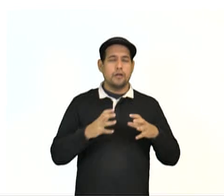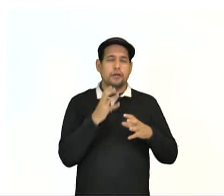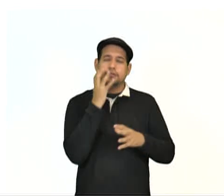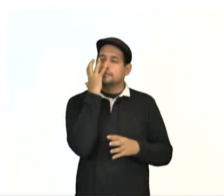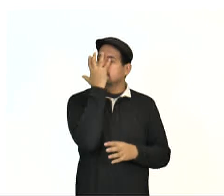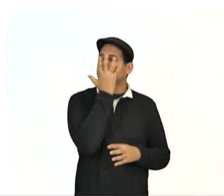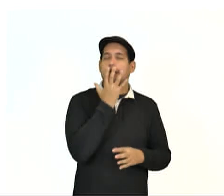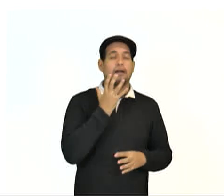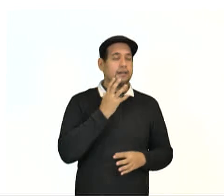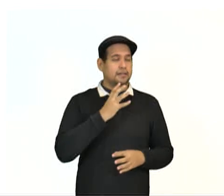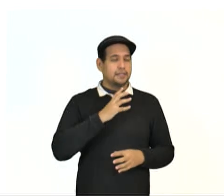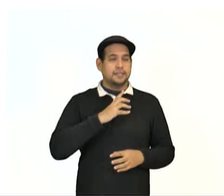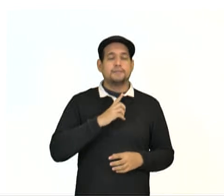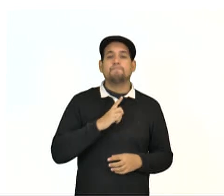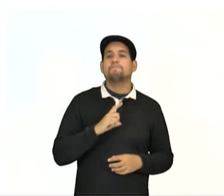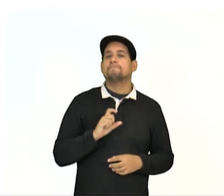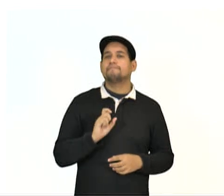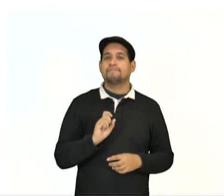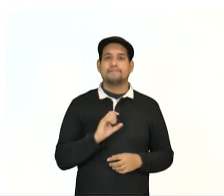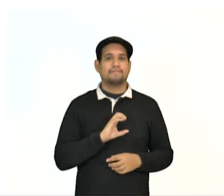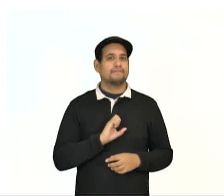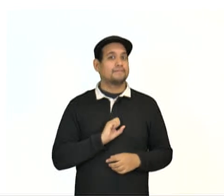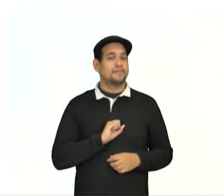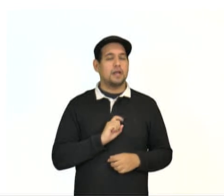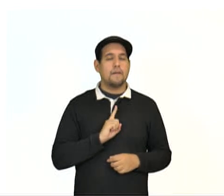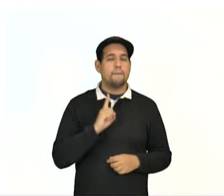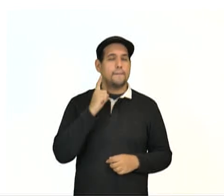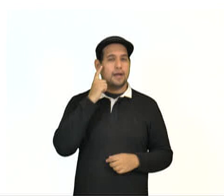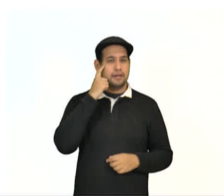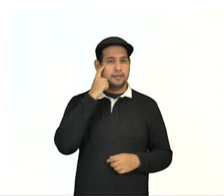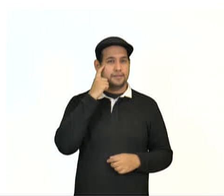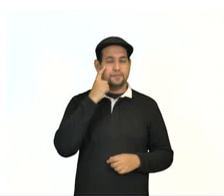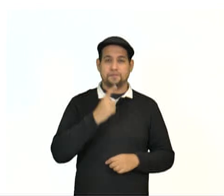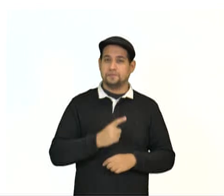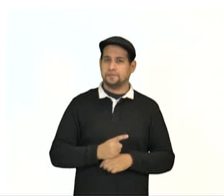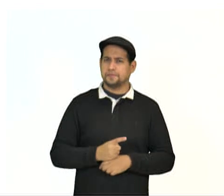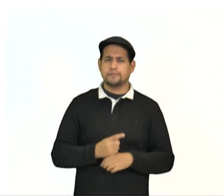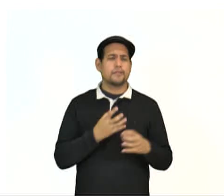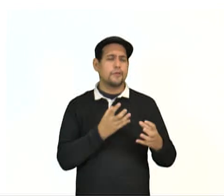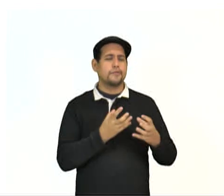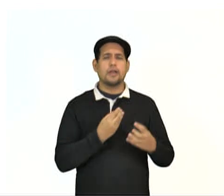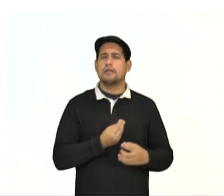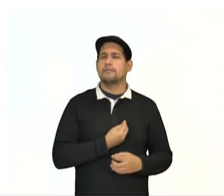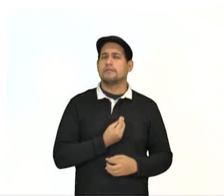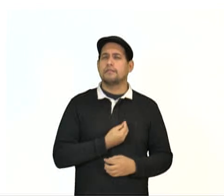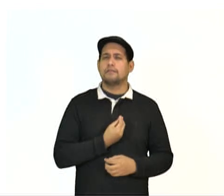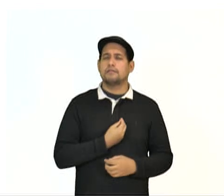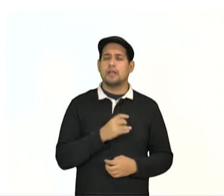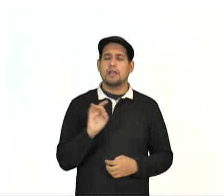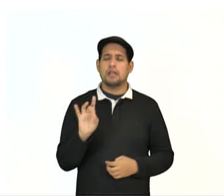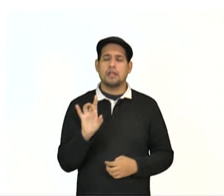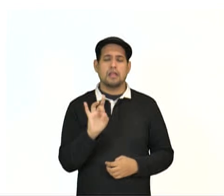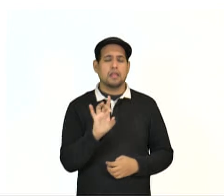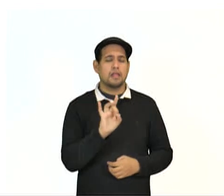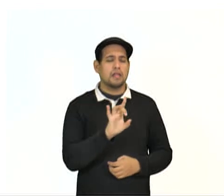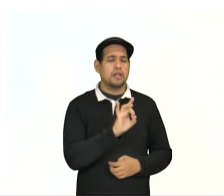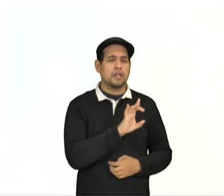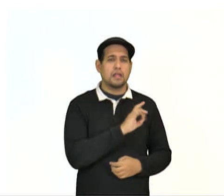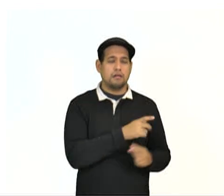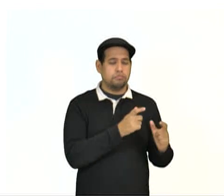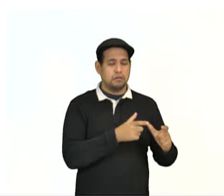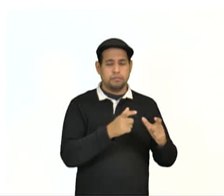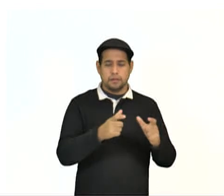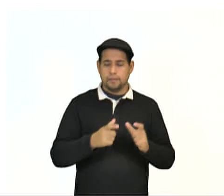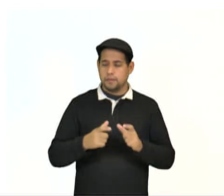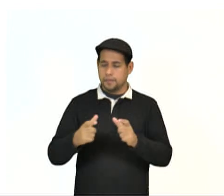encanto, dele se encante mais meu pensamento. Quero vivê-lo em cada vão momento, e